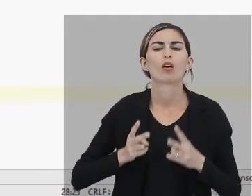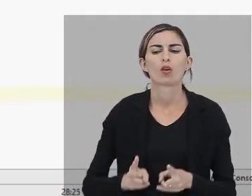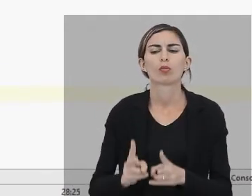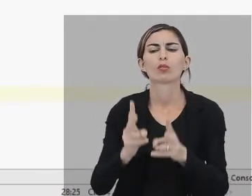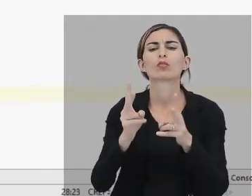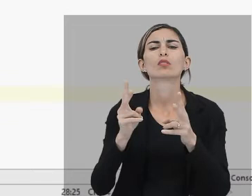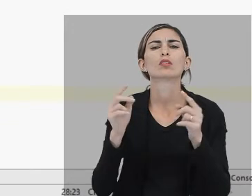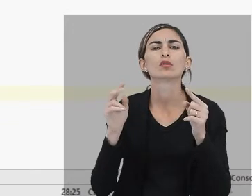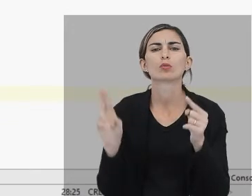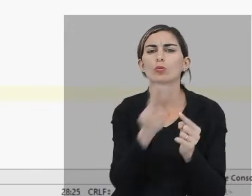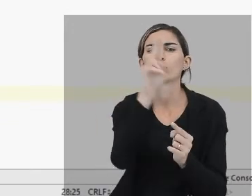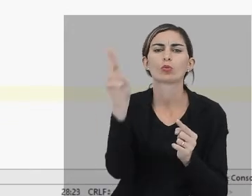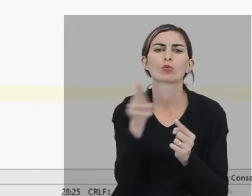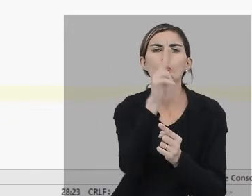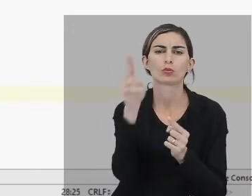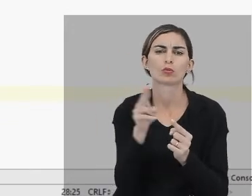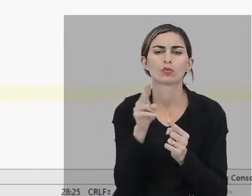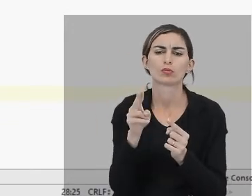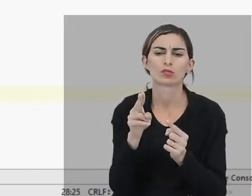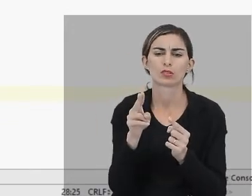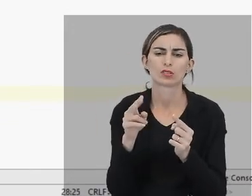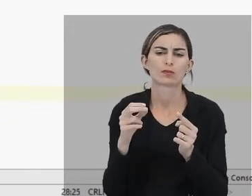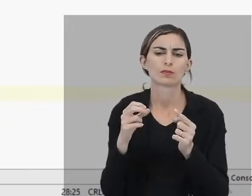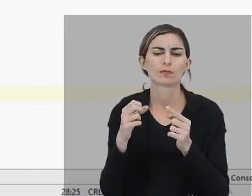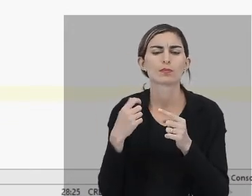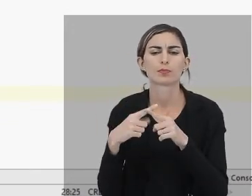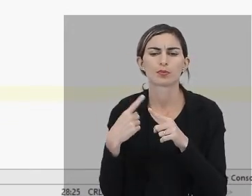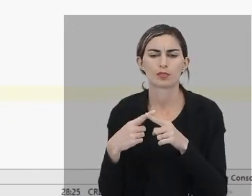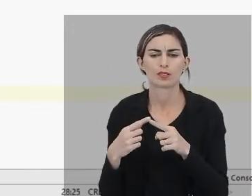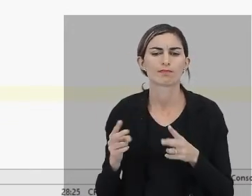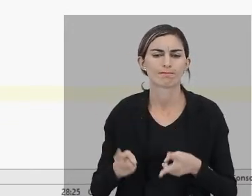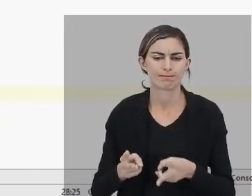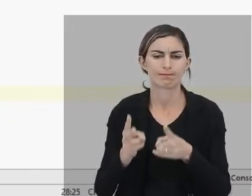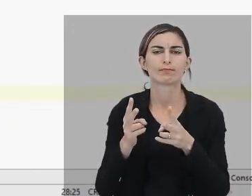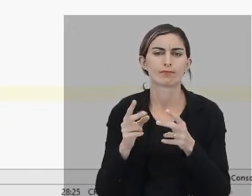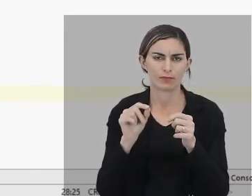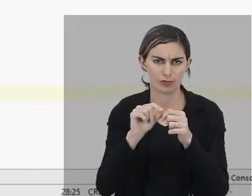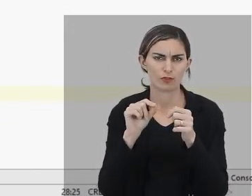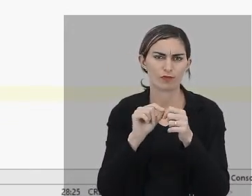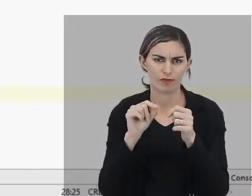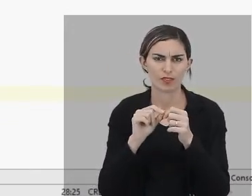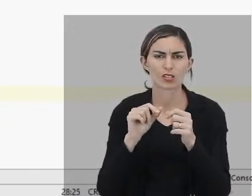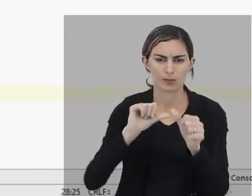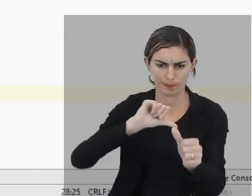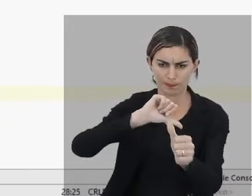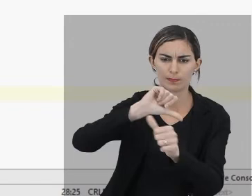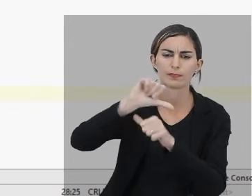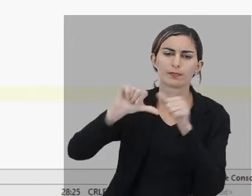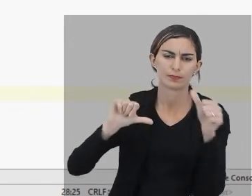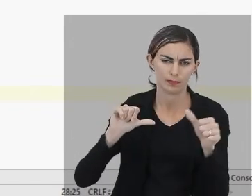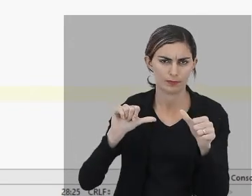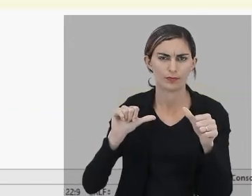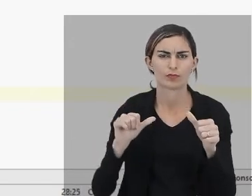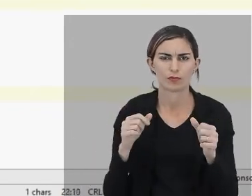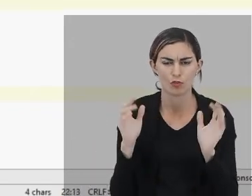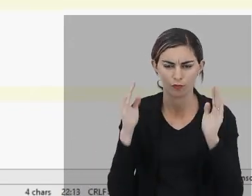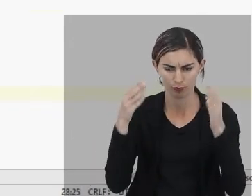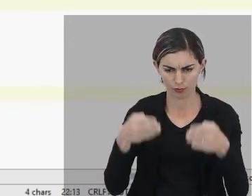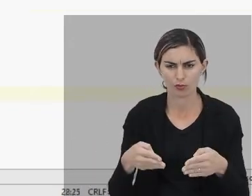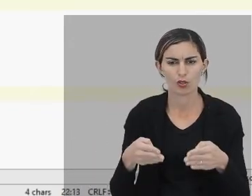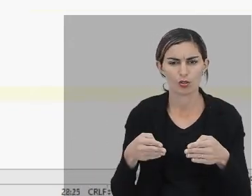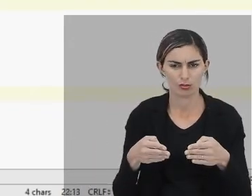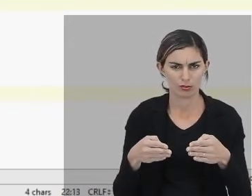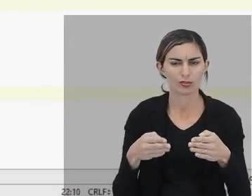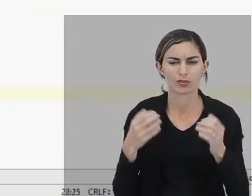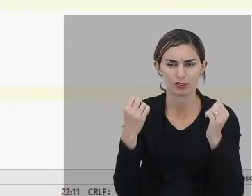O continue ele é mais usado num laço for. Deixa eu fazer aqui uma modificação para o laço